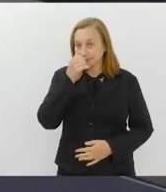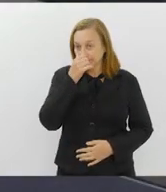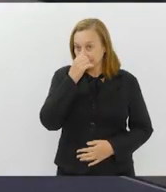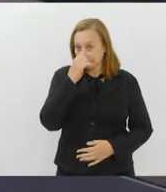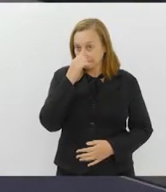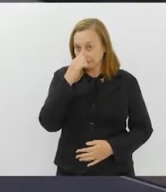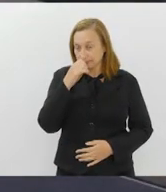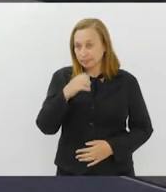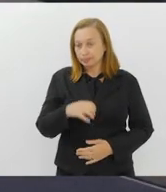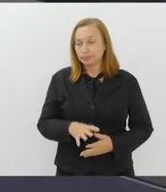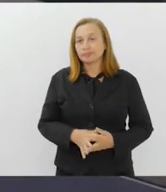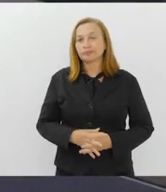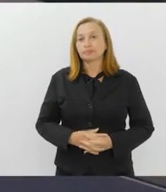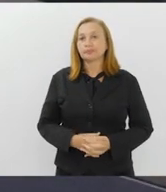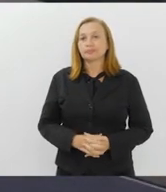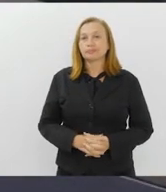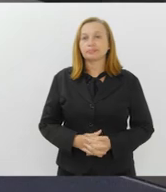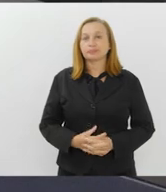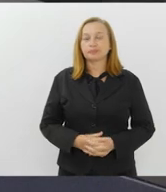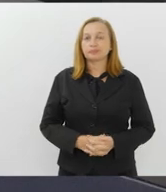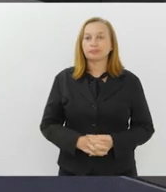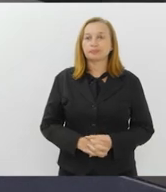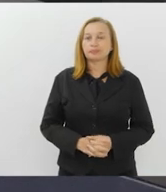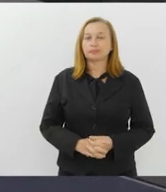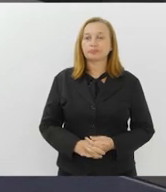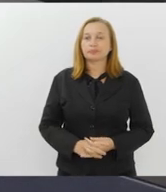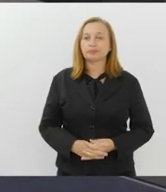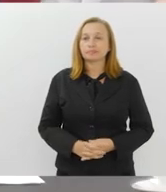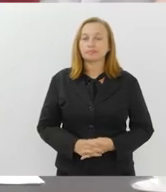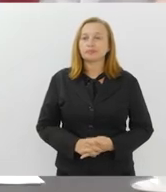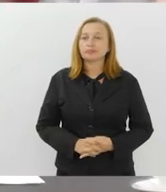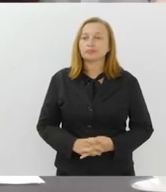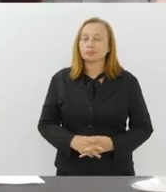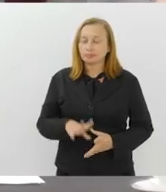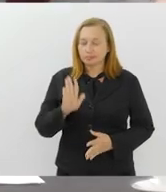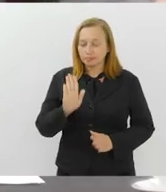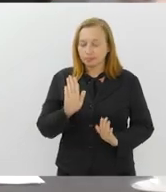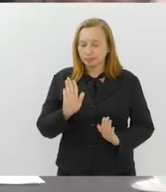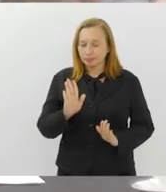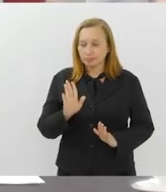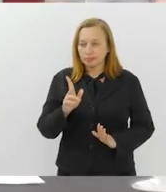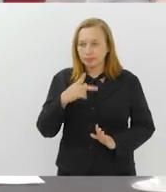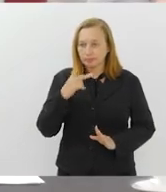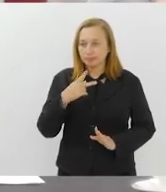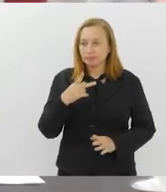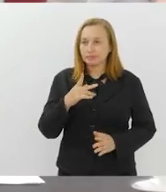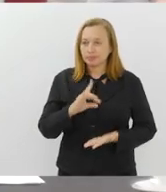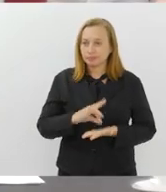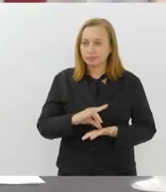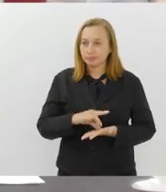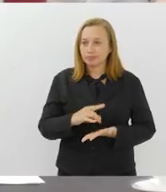Já lhe passo a palavra, deputado Marcelo Dino. Apenas uma observação, na verdade, é que